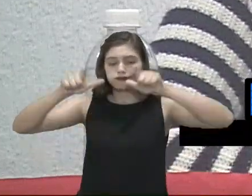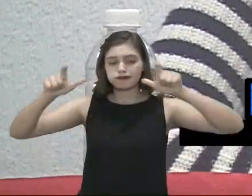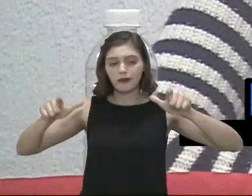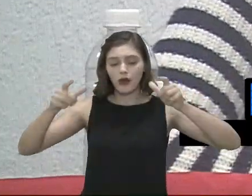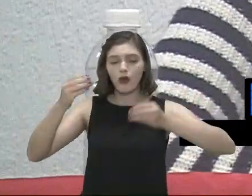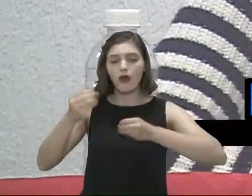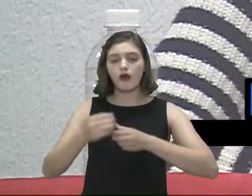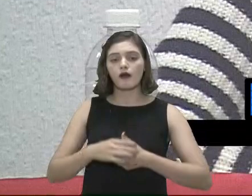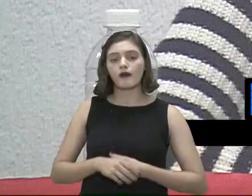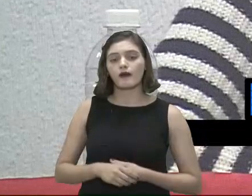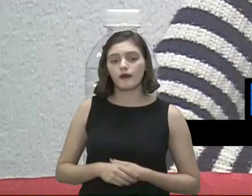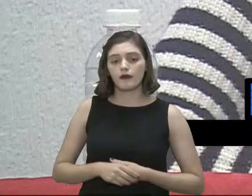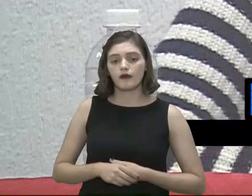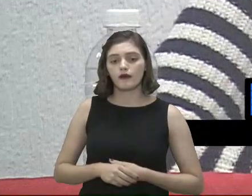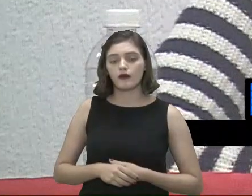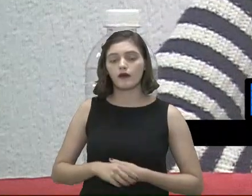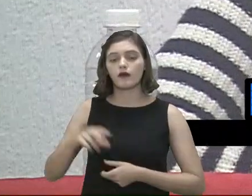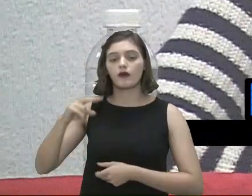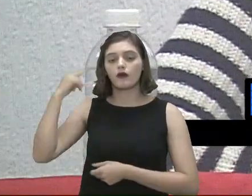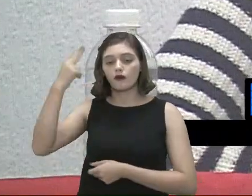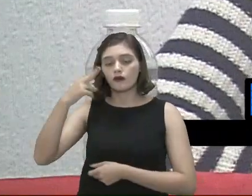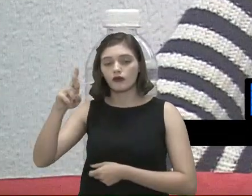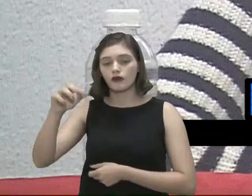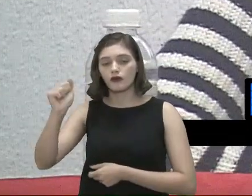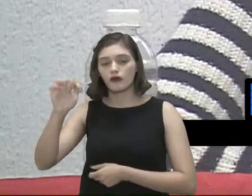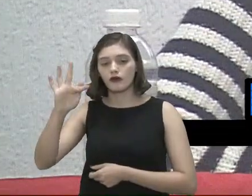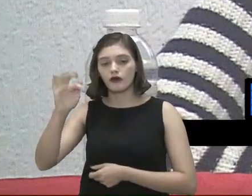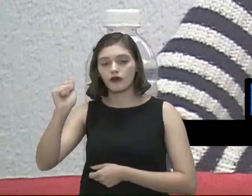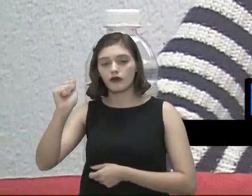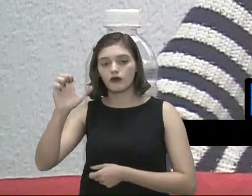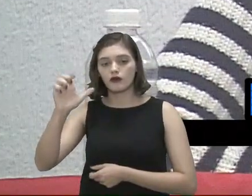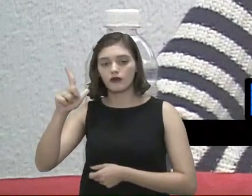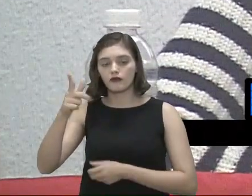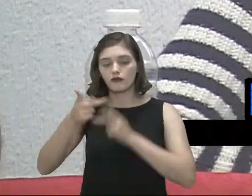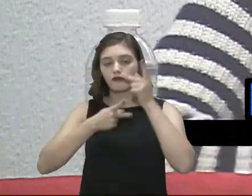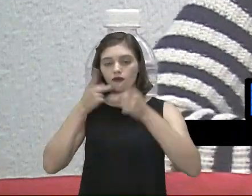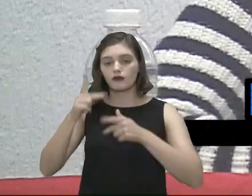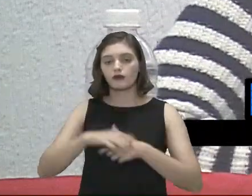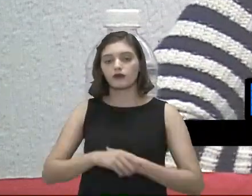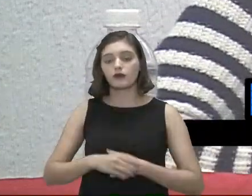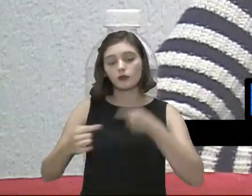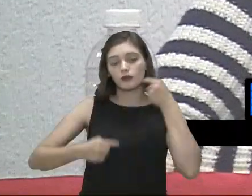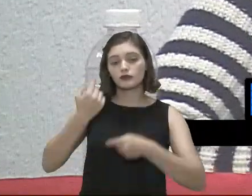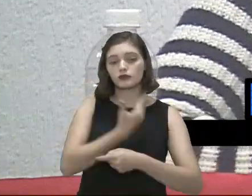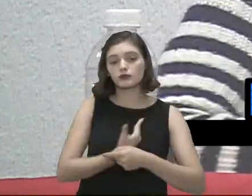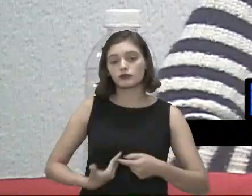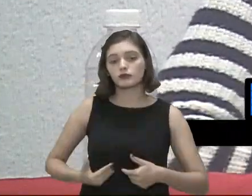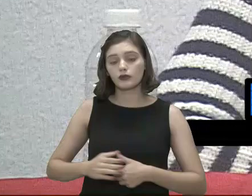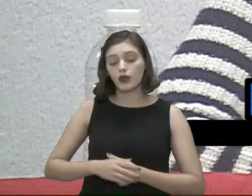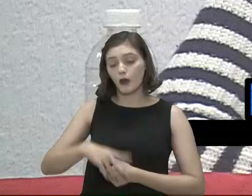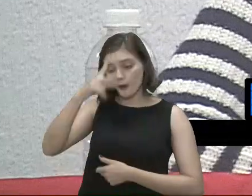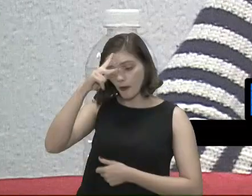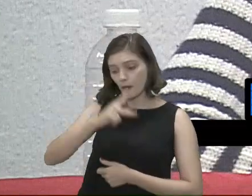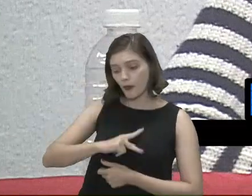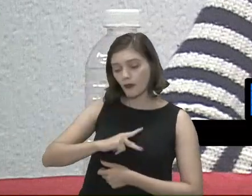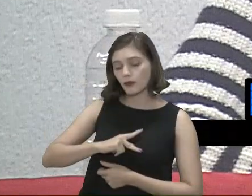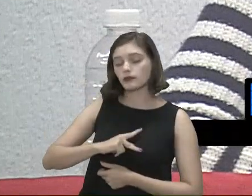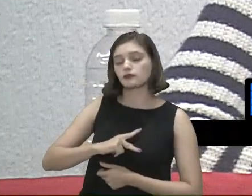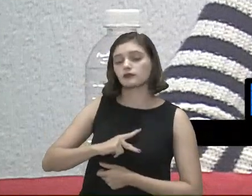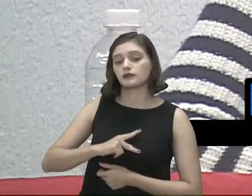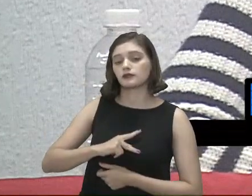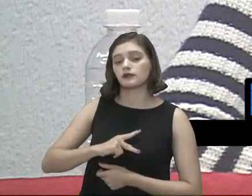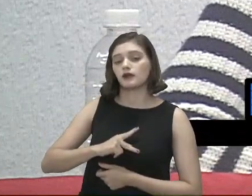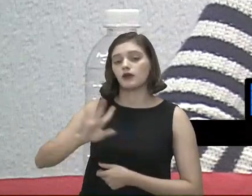como o vereador Rafael, né, colocou, políticas públicas próprias para